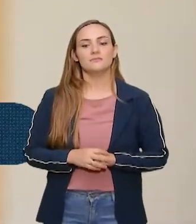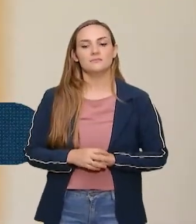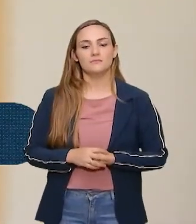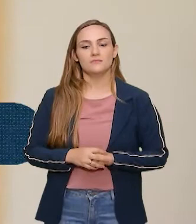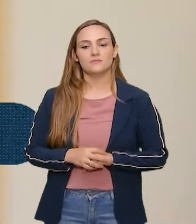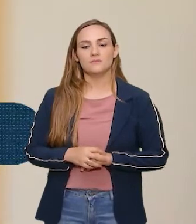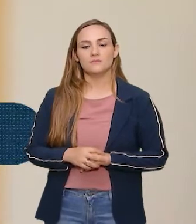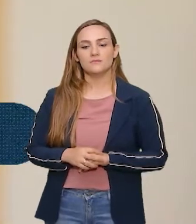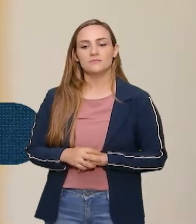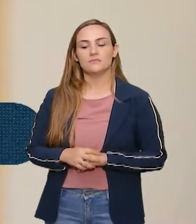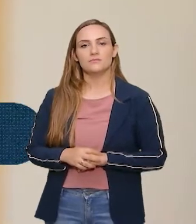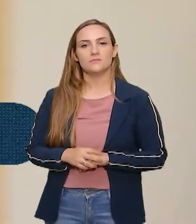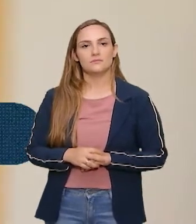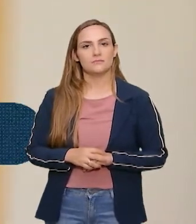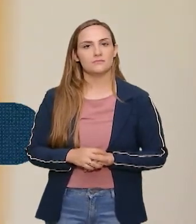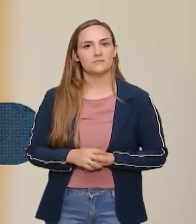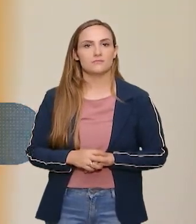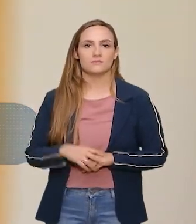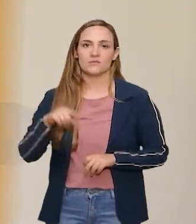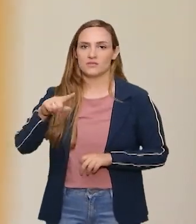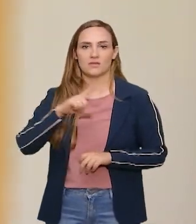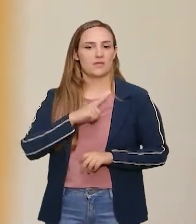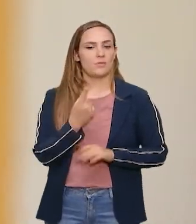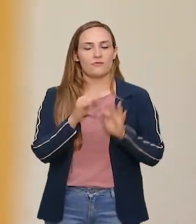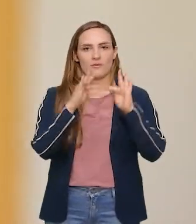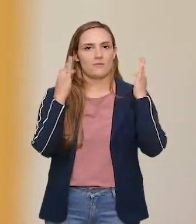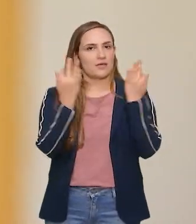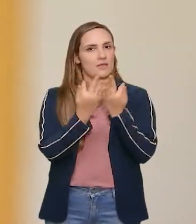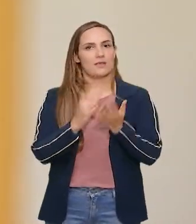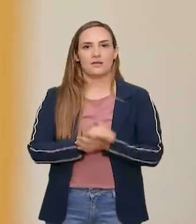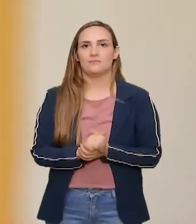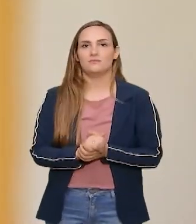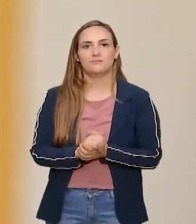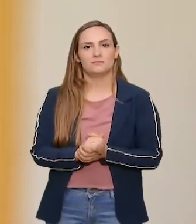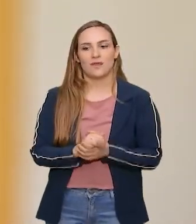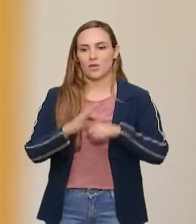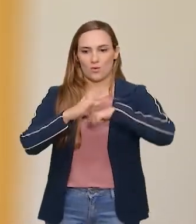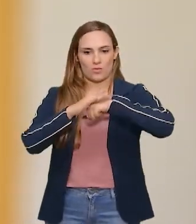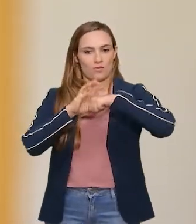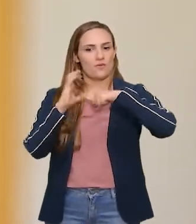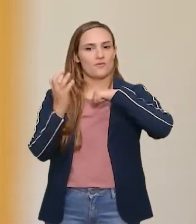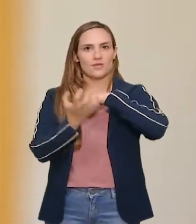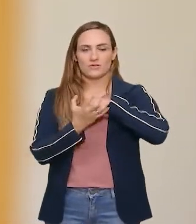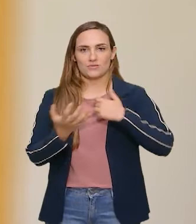é difícil, né? E você tem família.